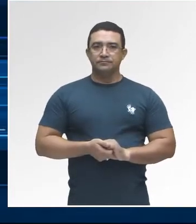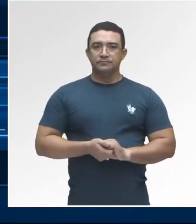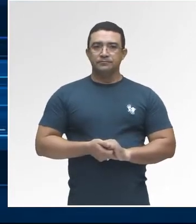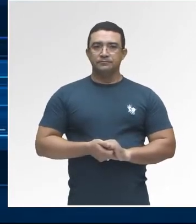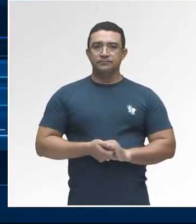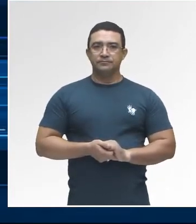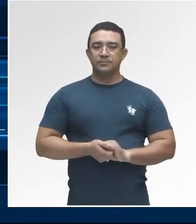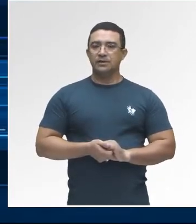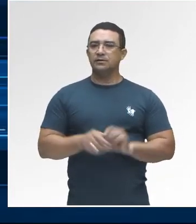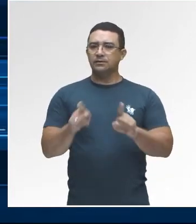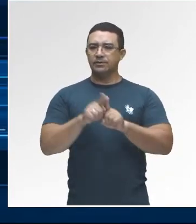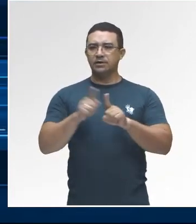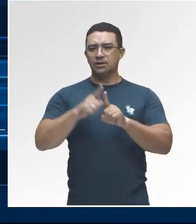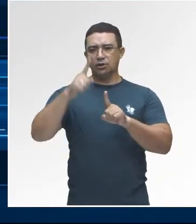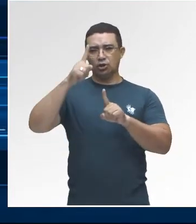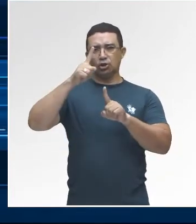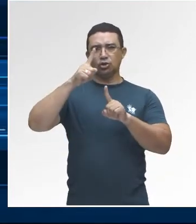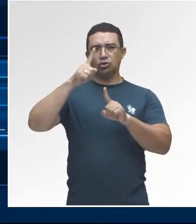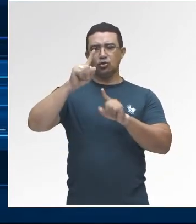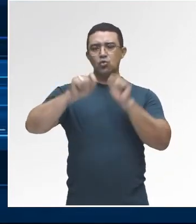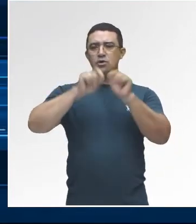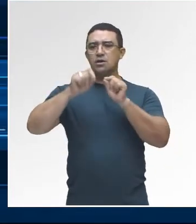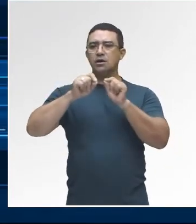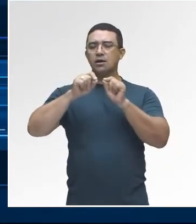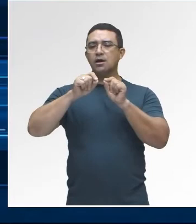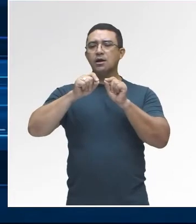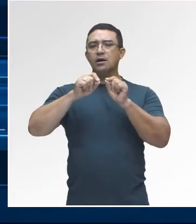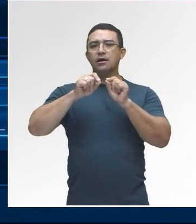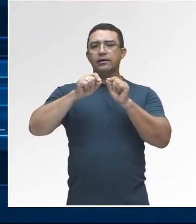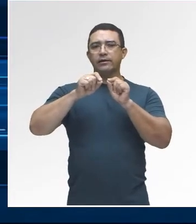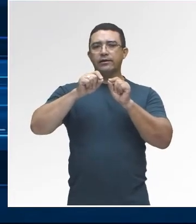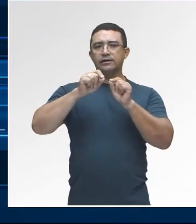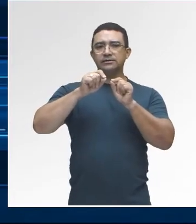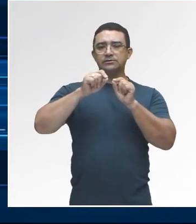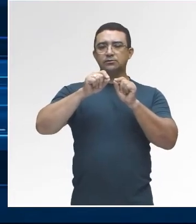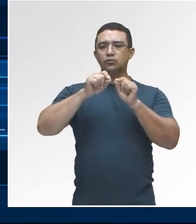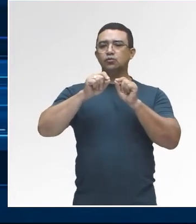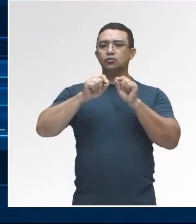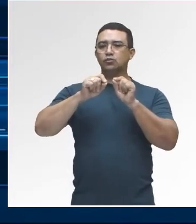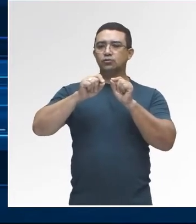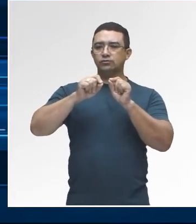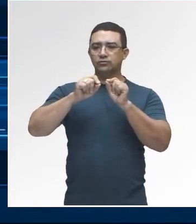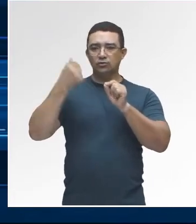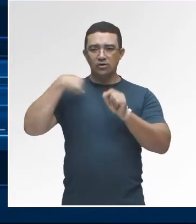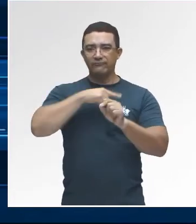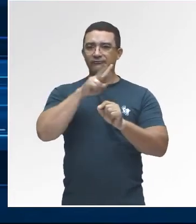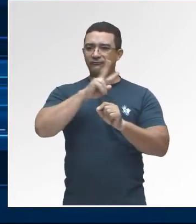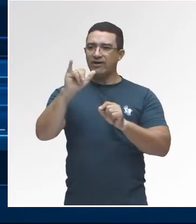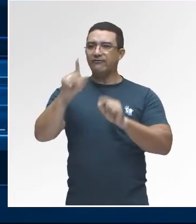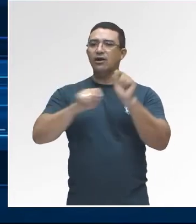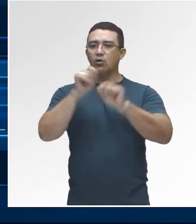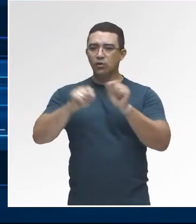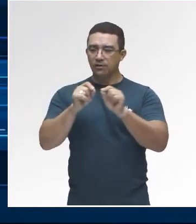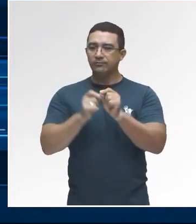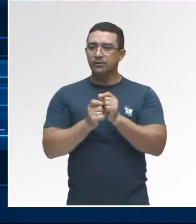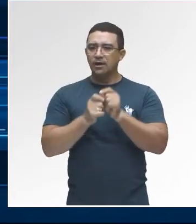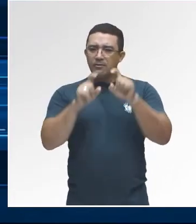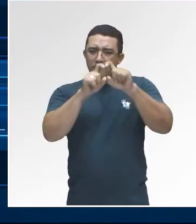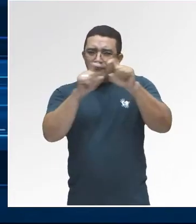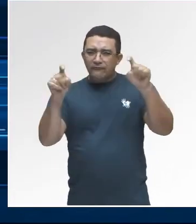chamada topic sentence. Topic sentence. Então, a gente chama de tópico frasal,